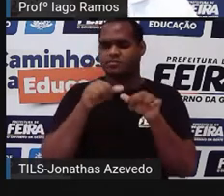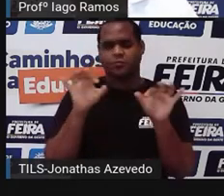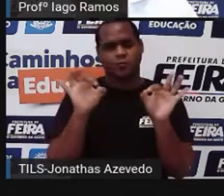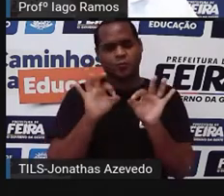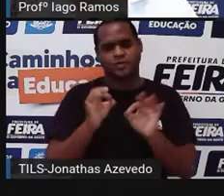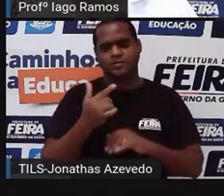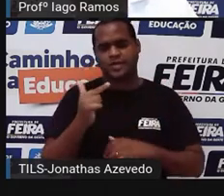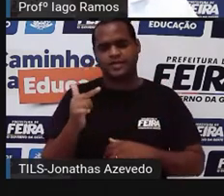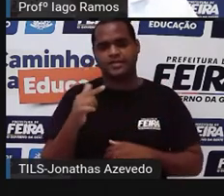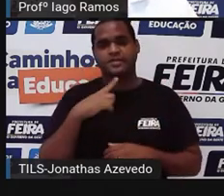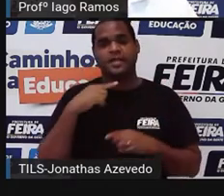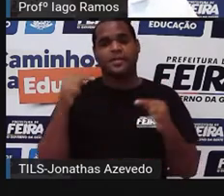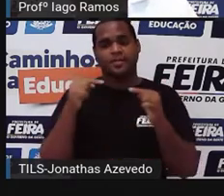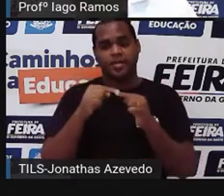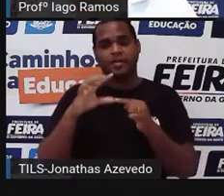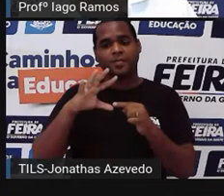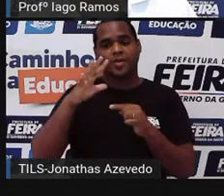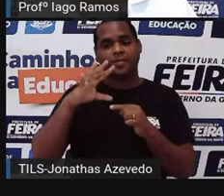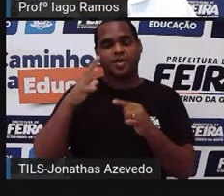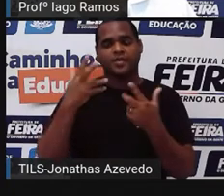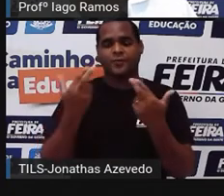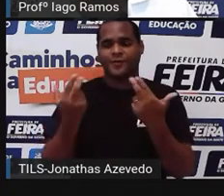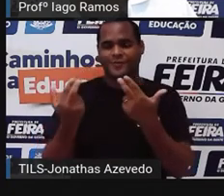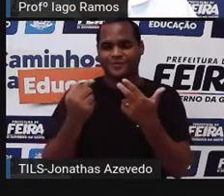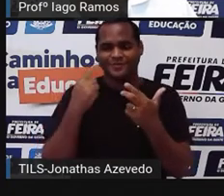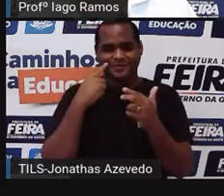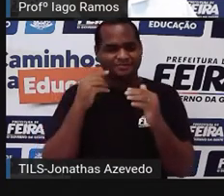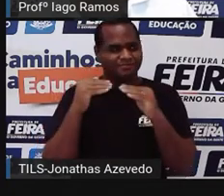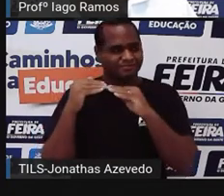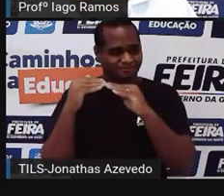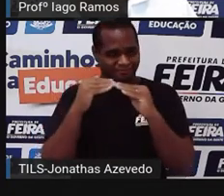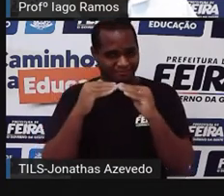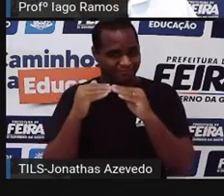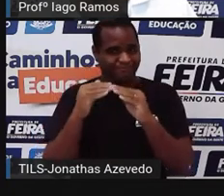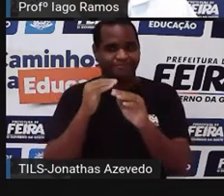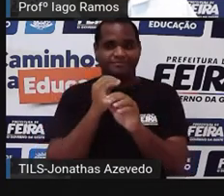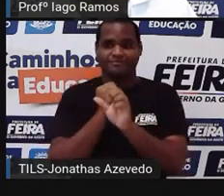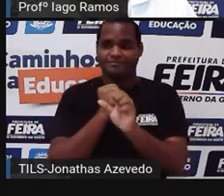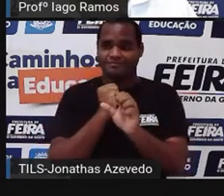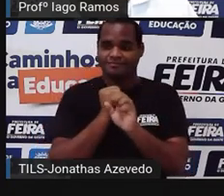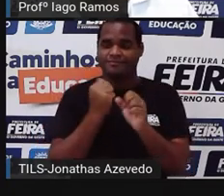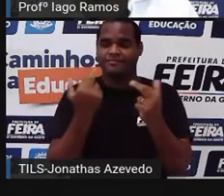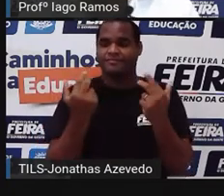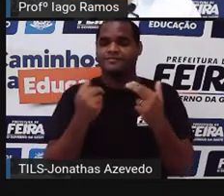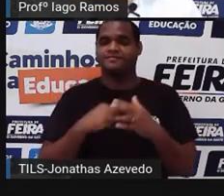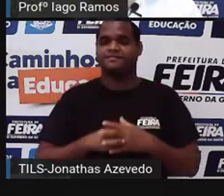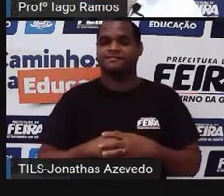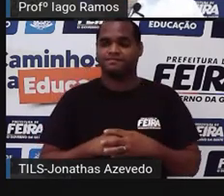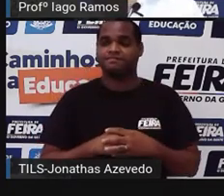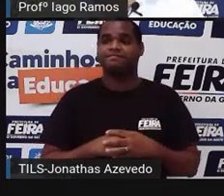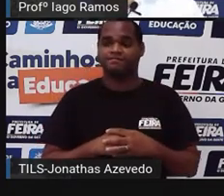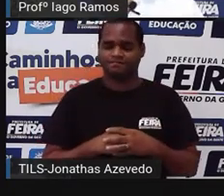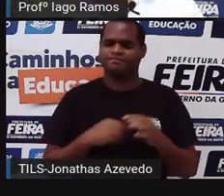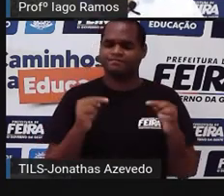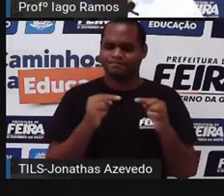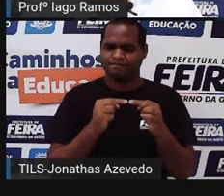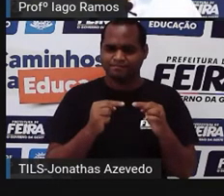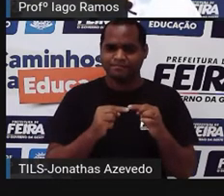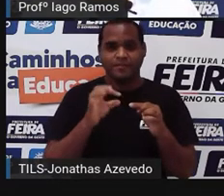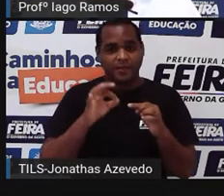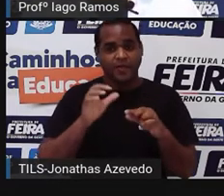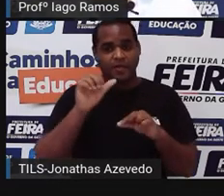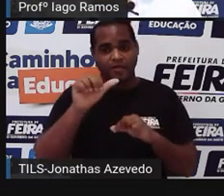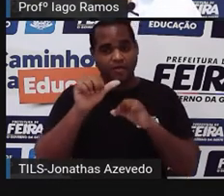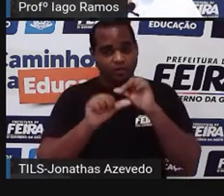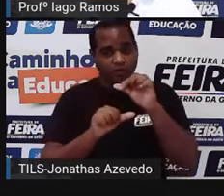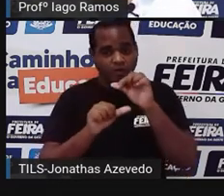isso acontece com todos os lados aqui todos todos e todos Tá bom então tá aqui uma